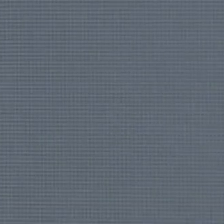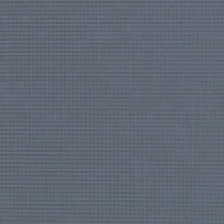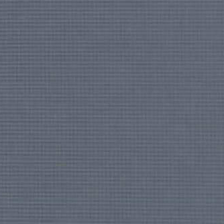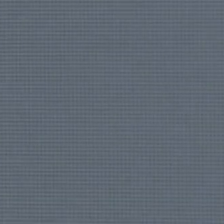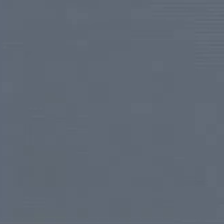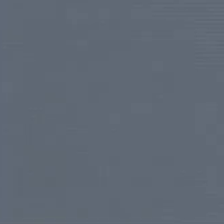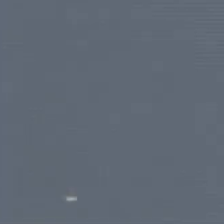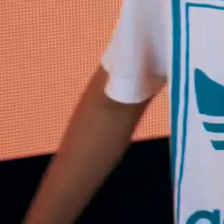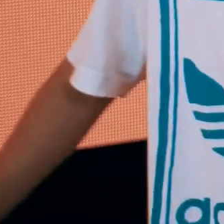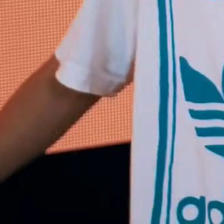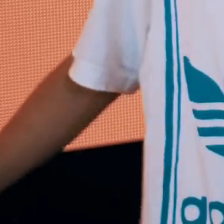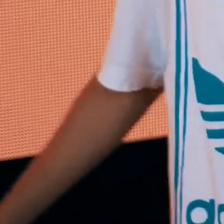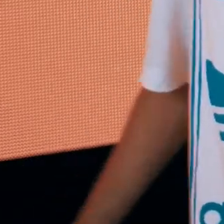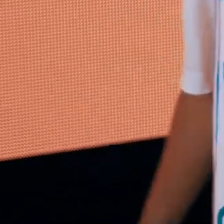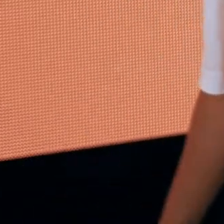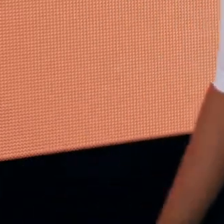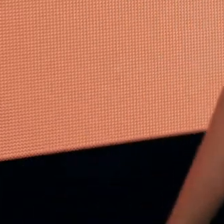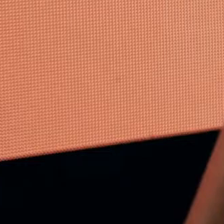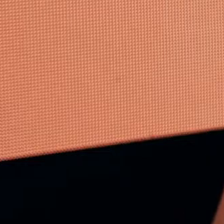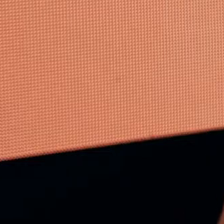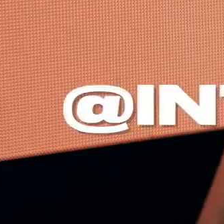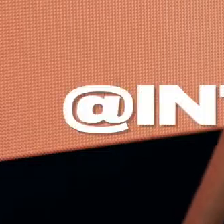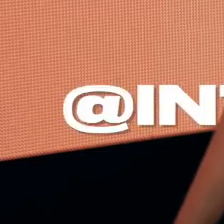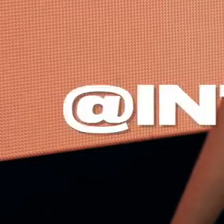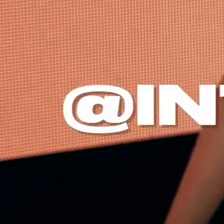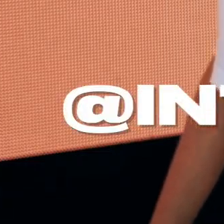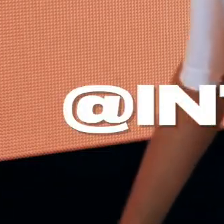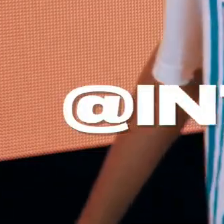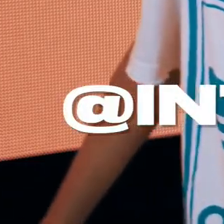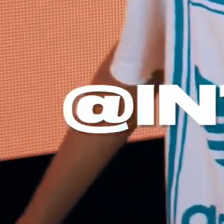por dentro de mais informações, é só você entrar lá no nosso Instagram,